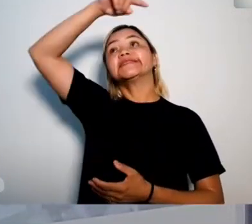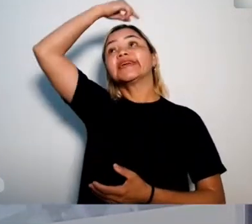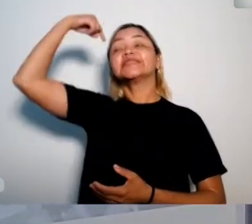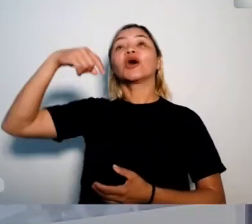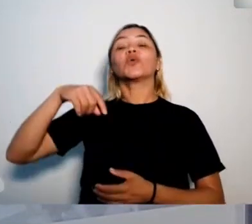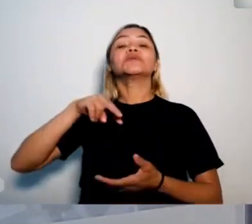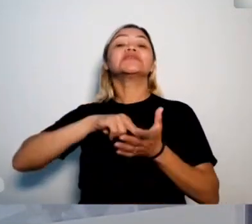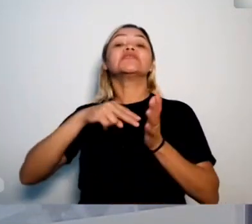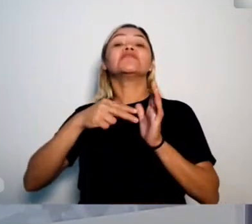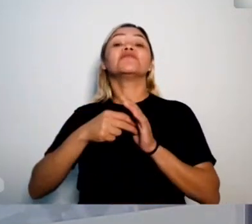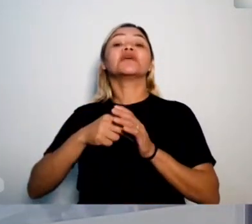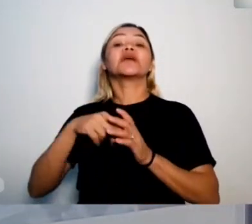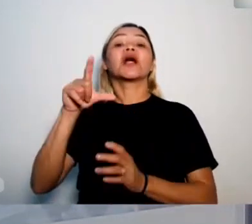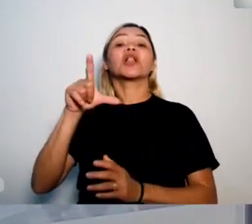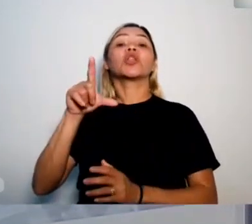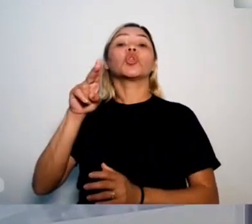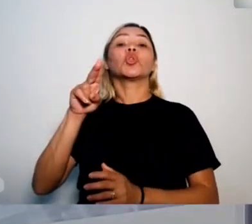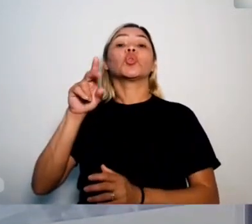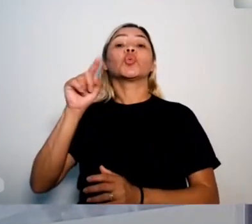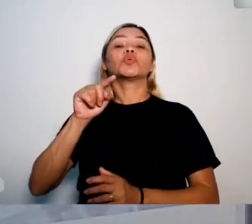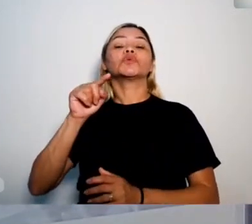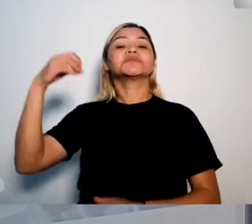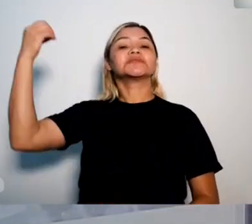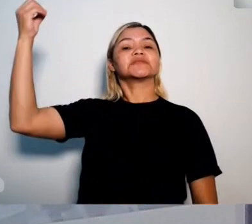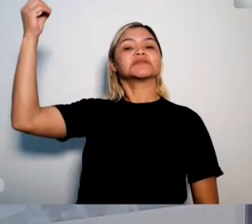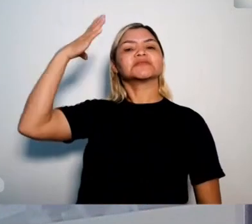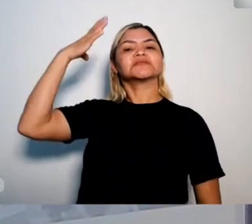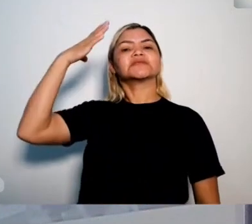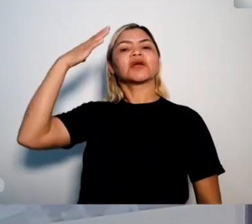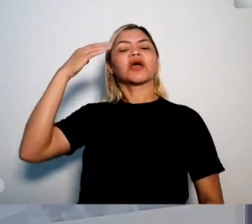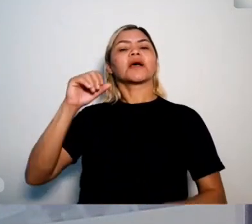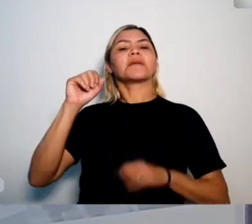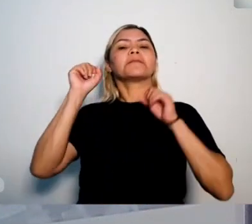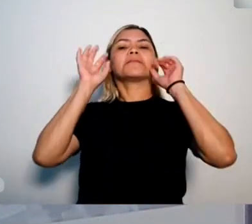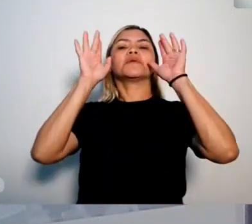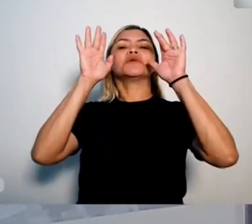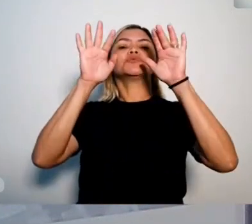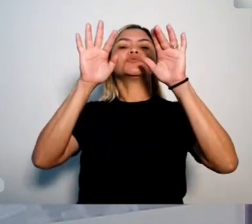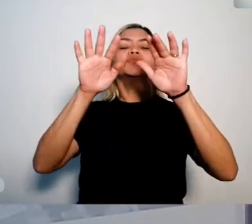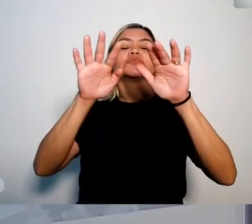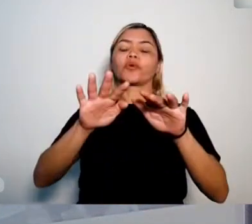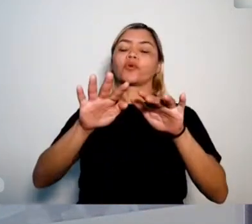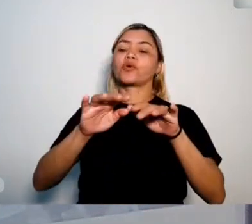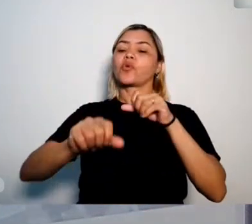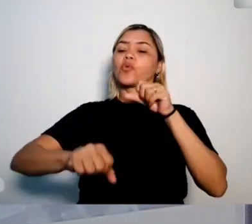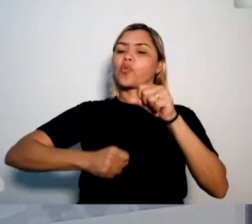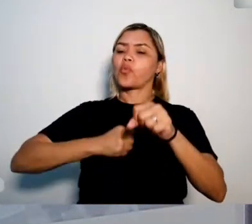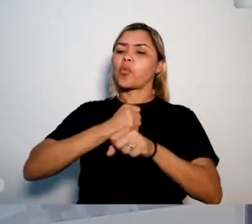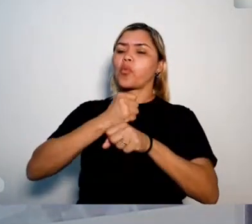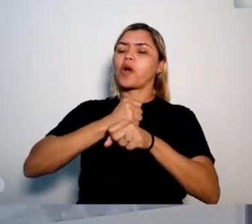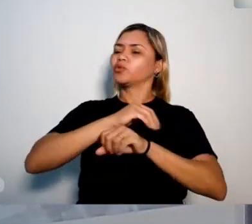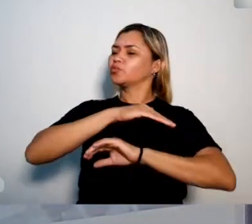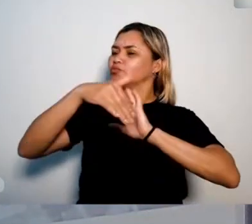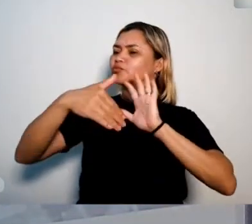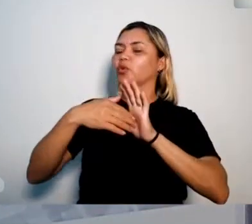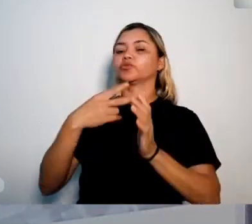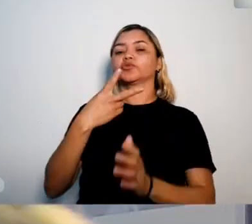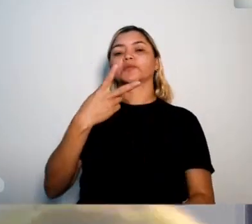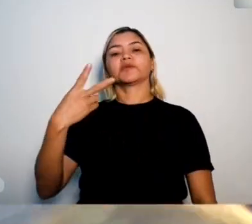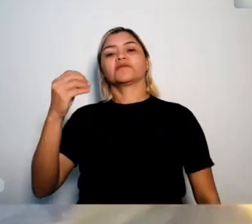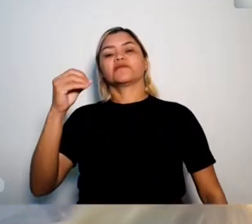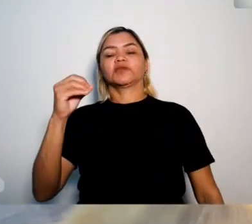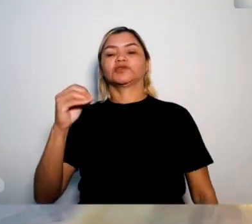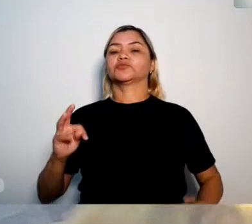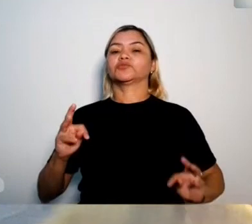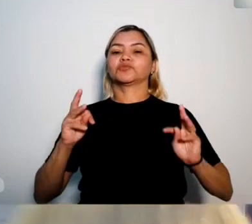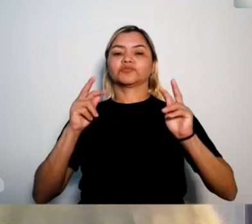esta luz prospere o ano de 2020 inteiro. Que realmente, enquanto